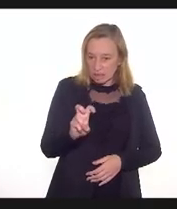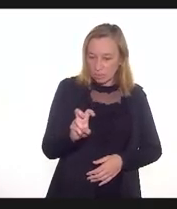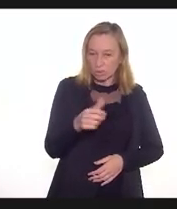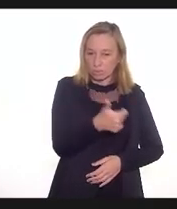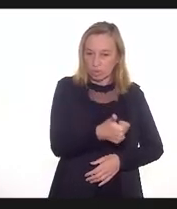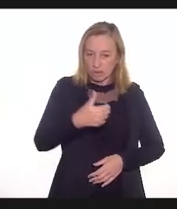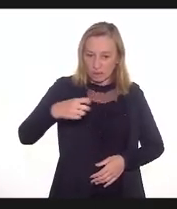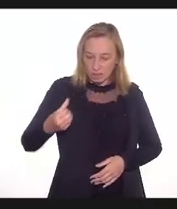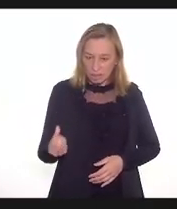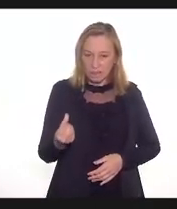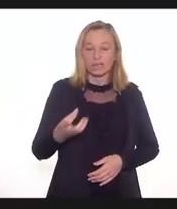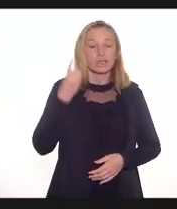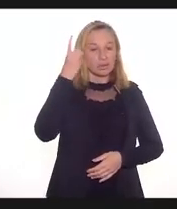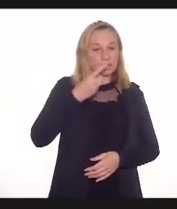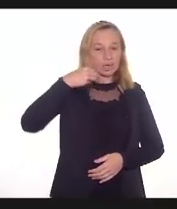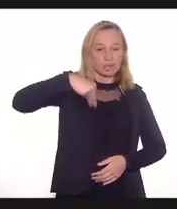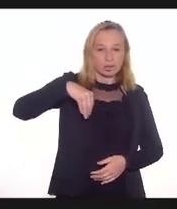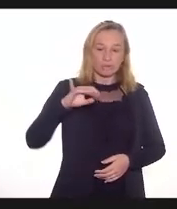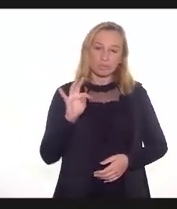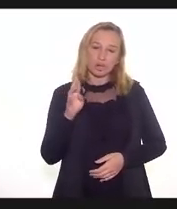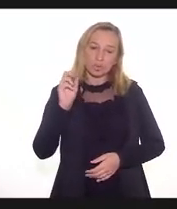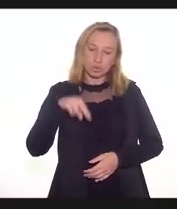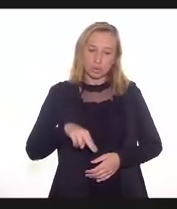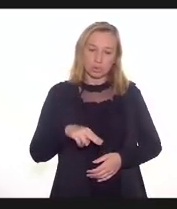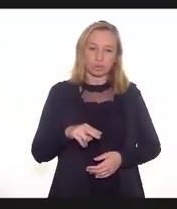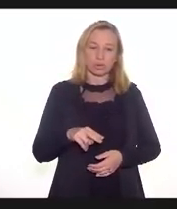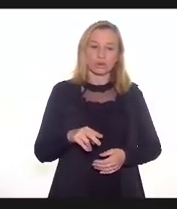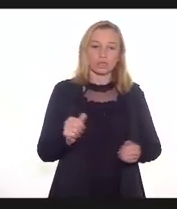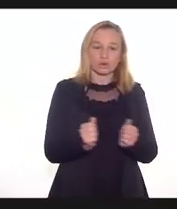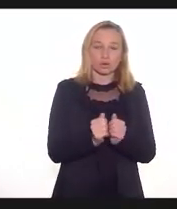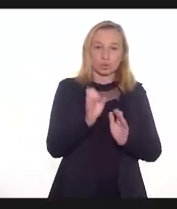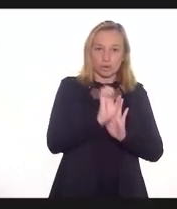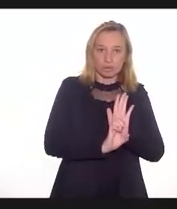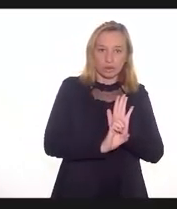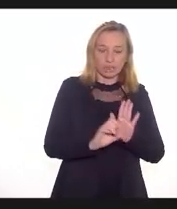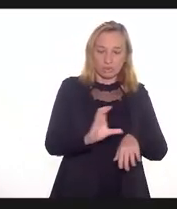Rangel. O parecer é pela constitucionalidade com emenda.